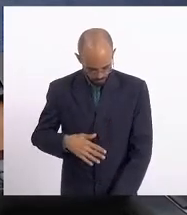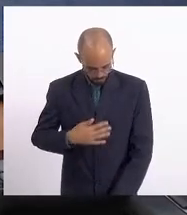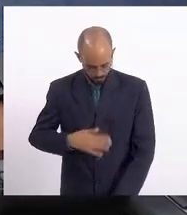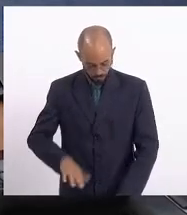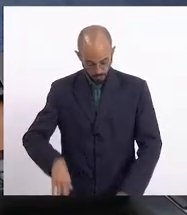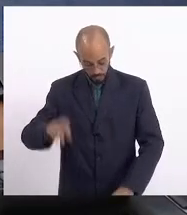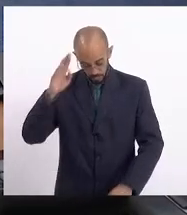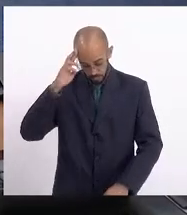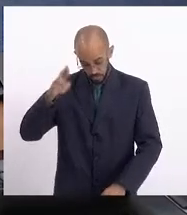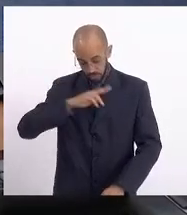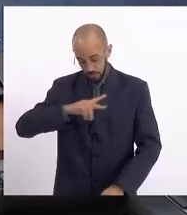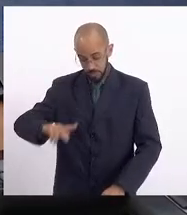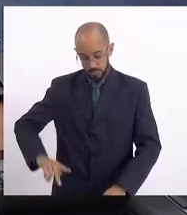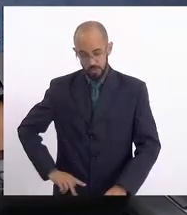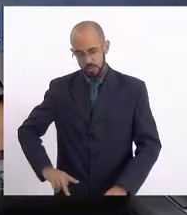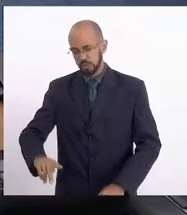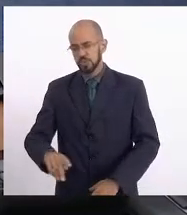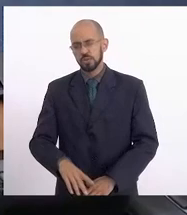Senhora presidente,